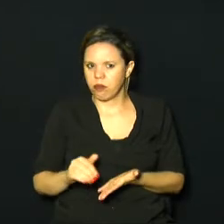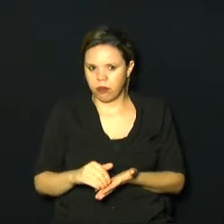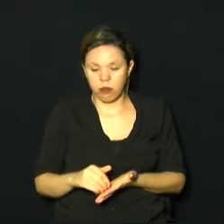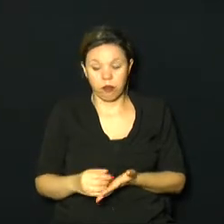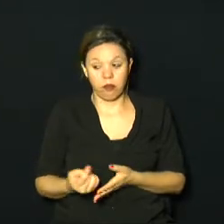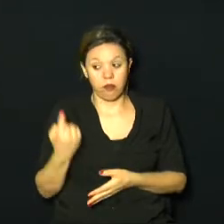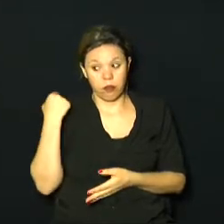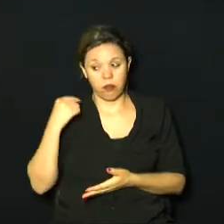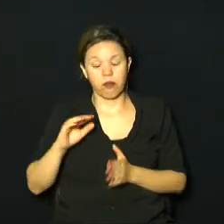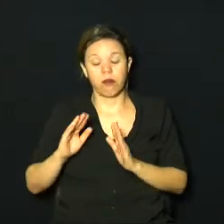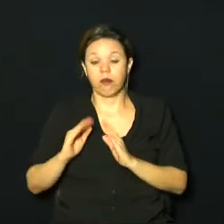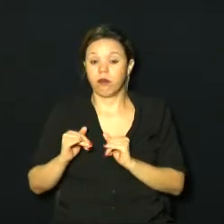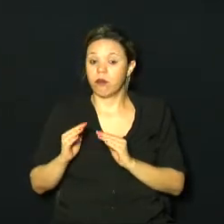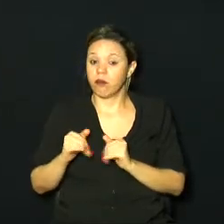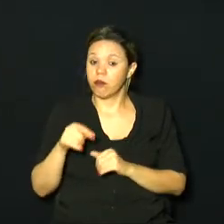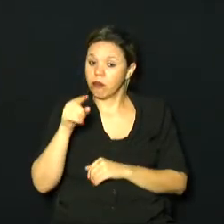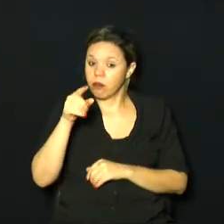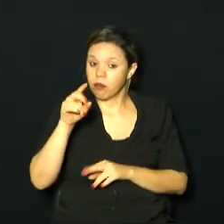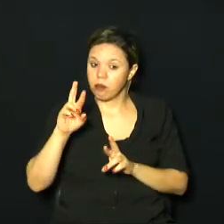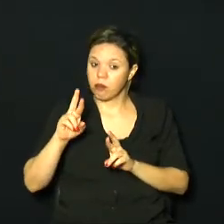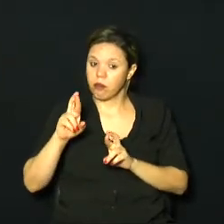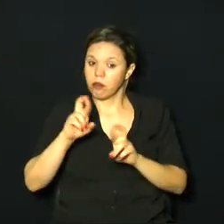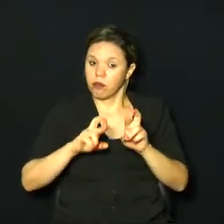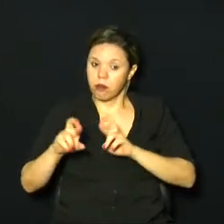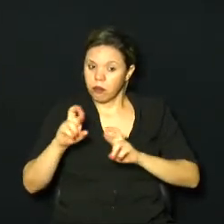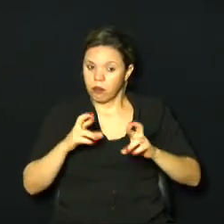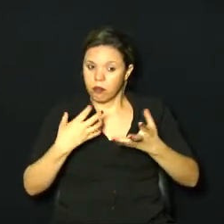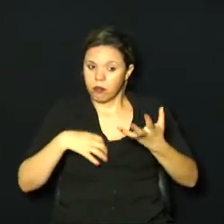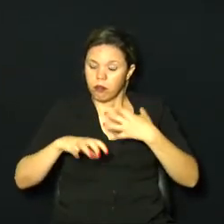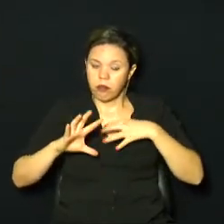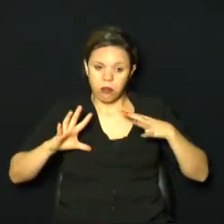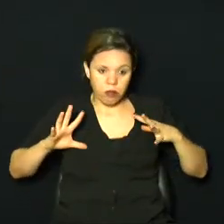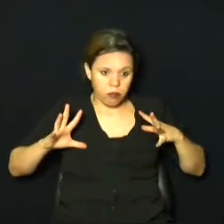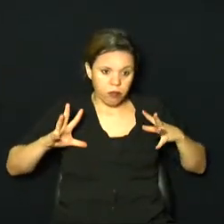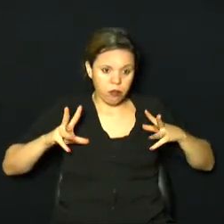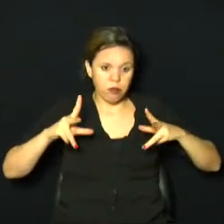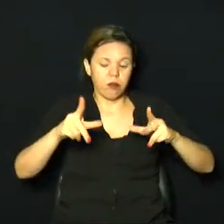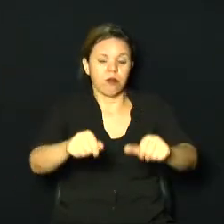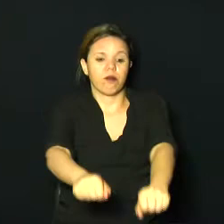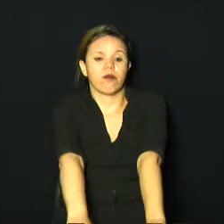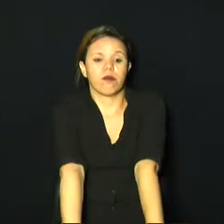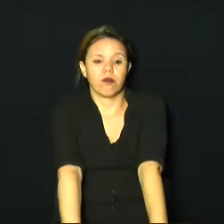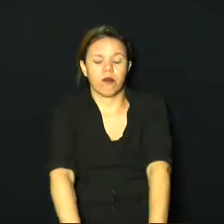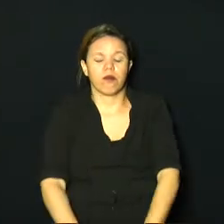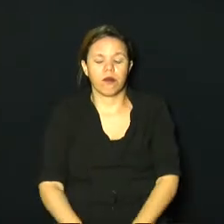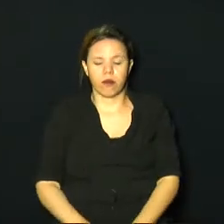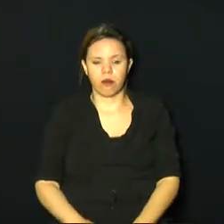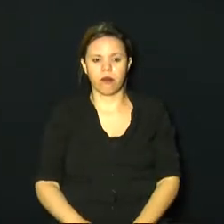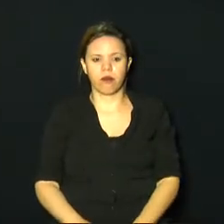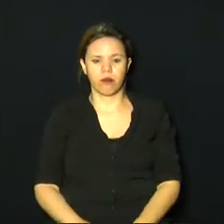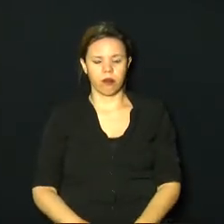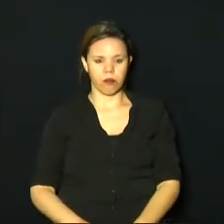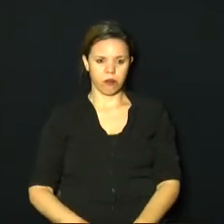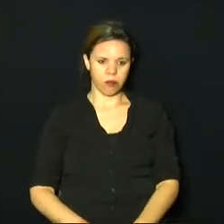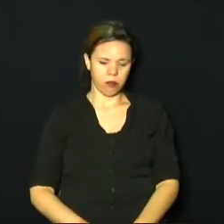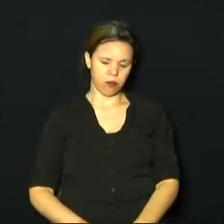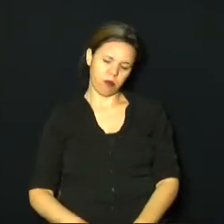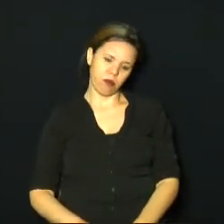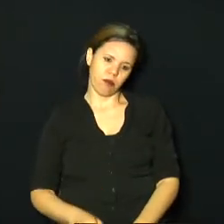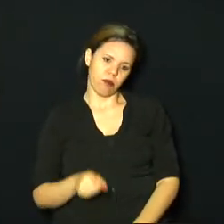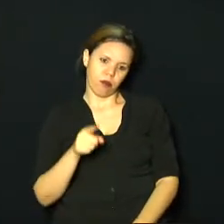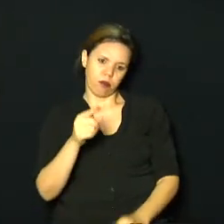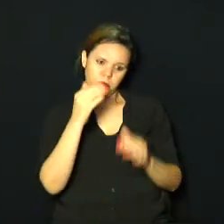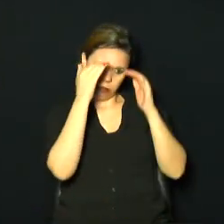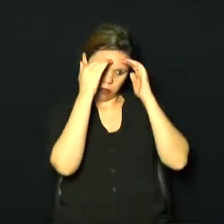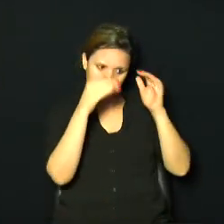solicitamos para que você olhe para todos, indistintamente. É isso que nós solicitamos. Solicitamos que se